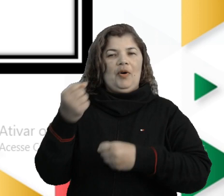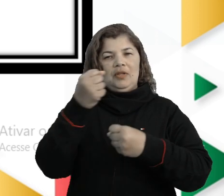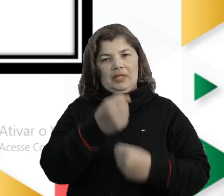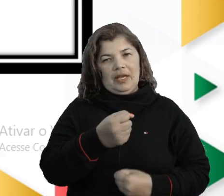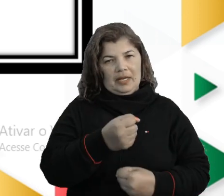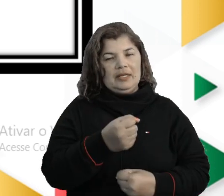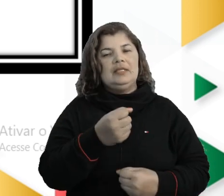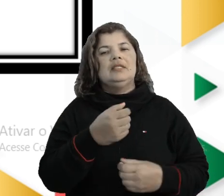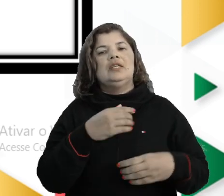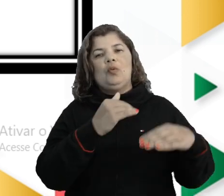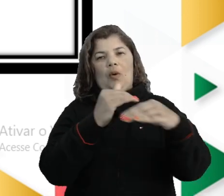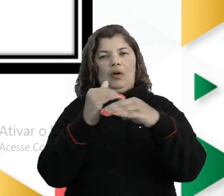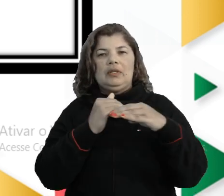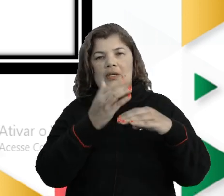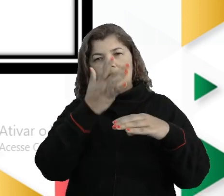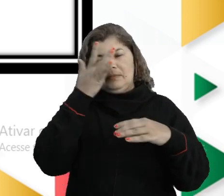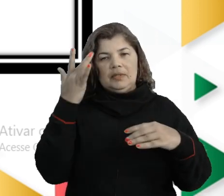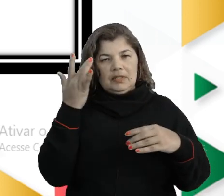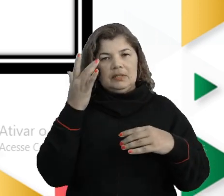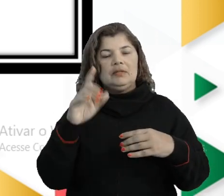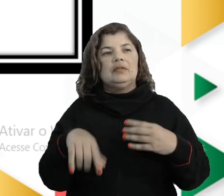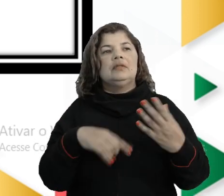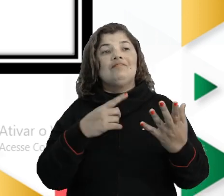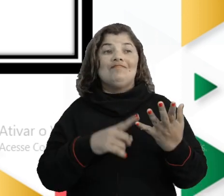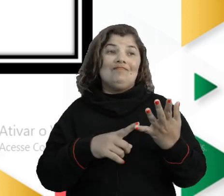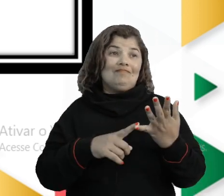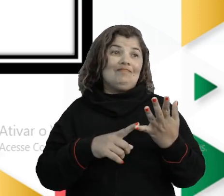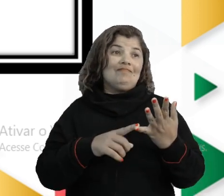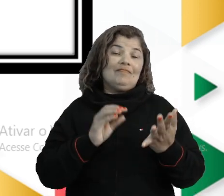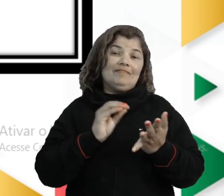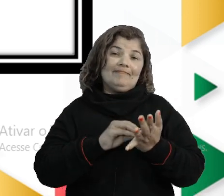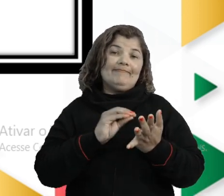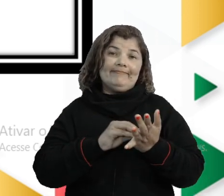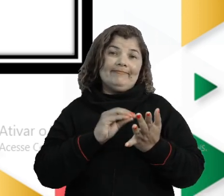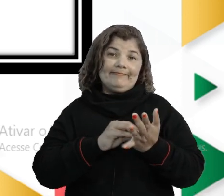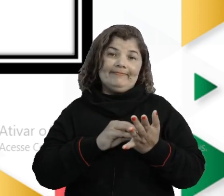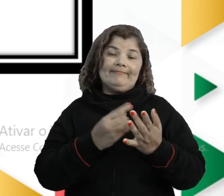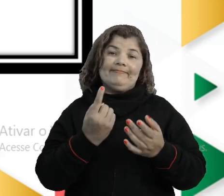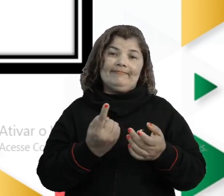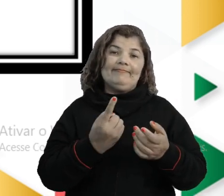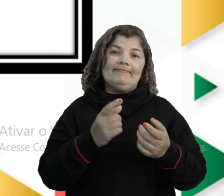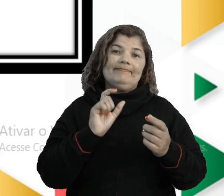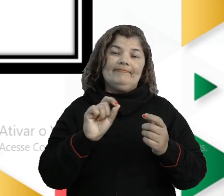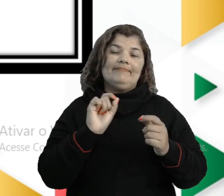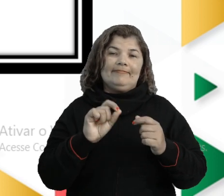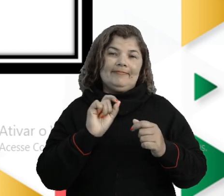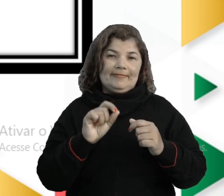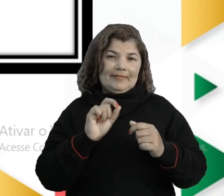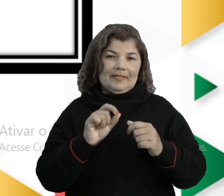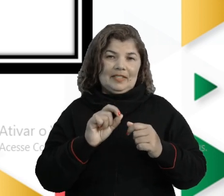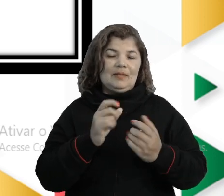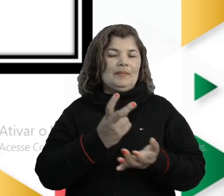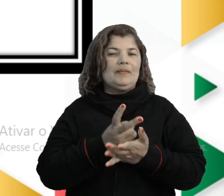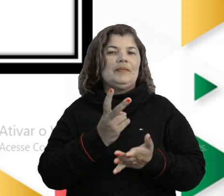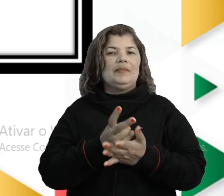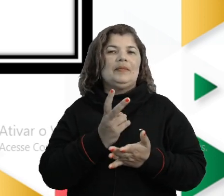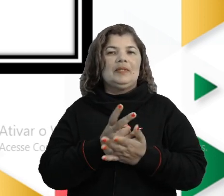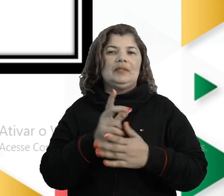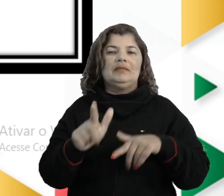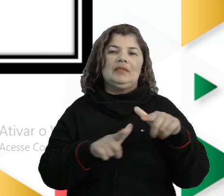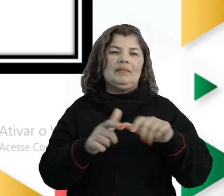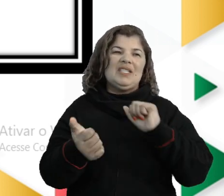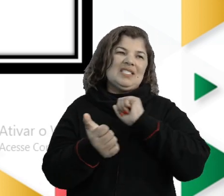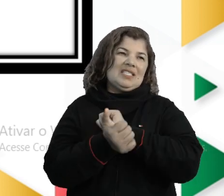pessoas, igualdade de condições. A única coisa que maculou essa situação foi a questão de manter o trabalho